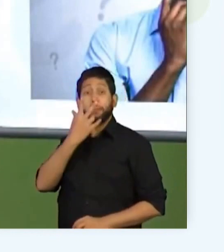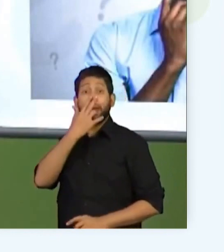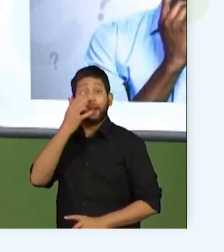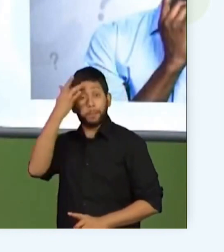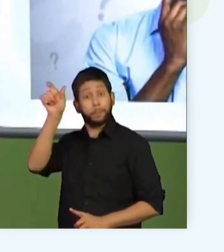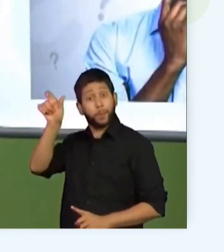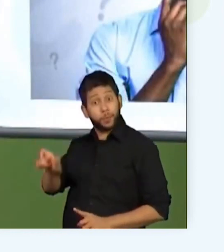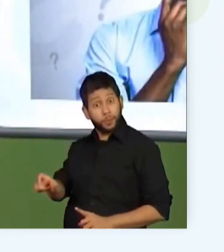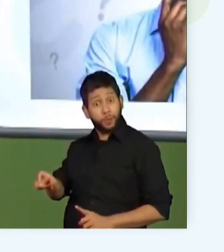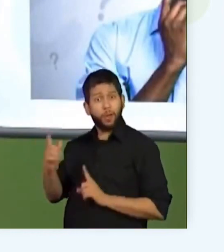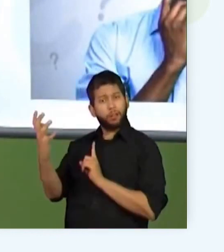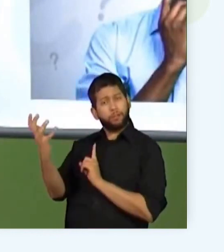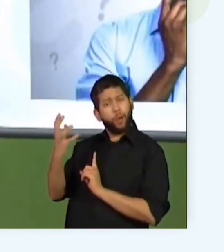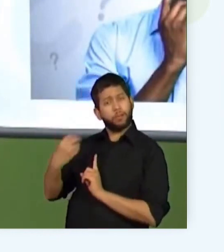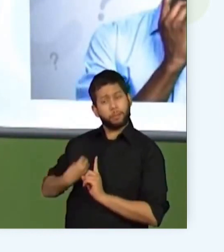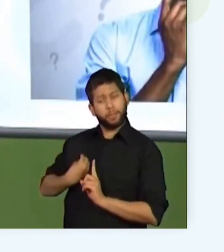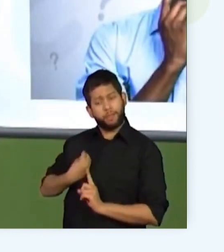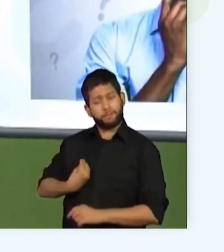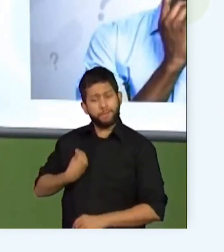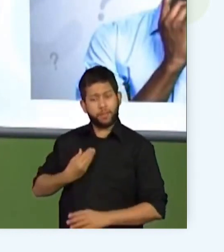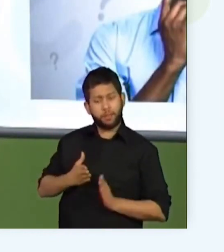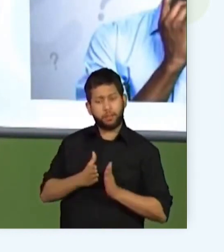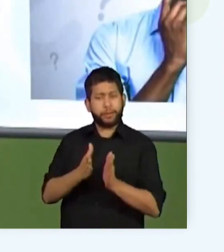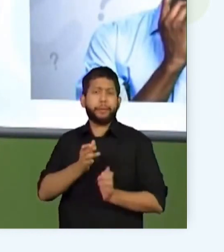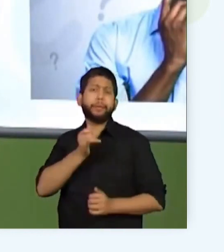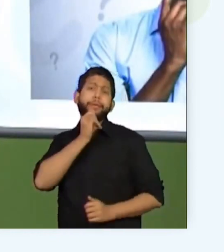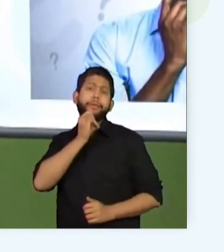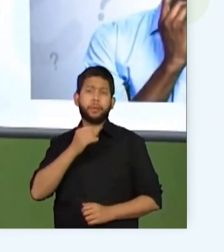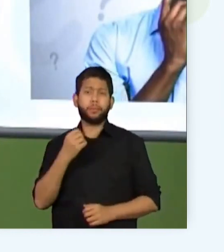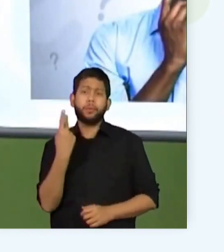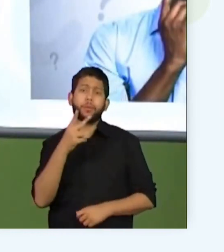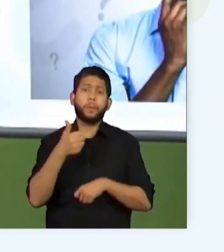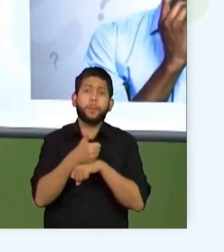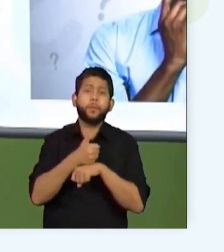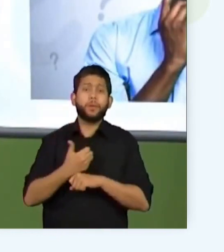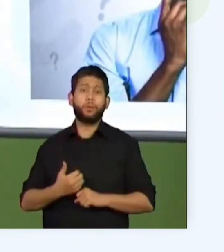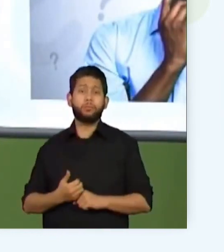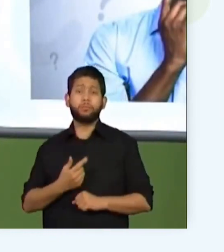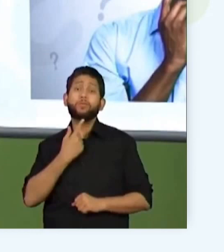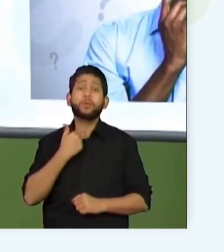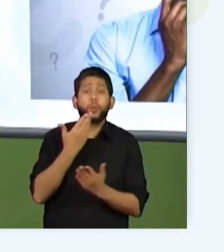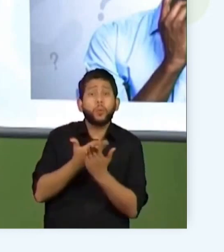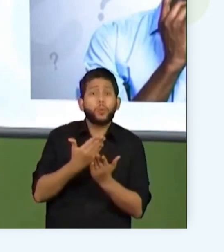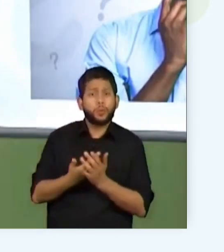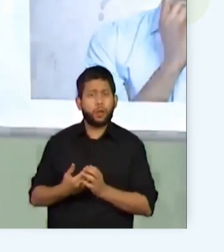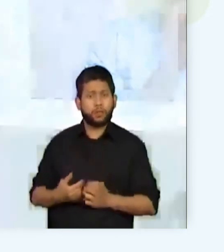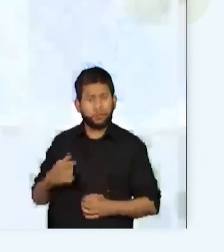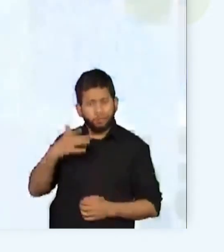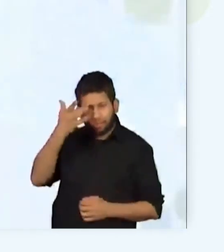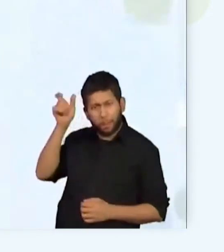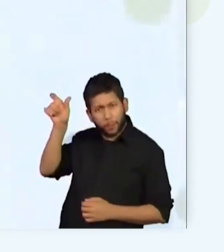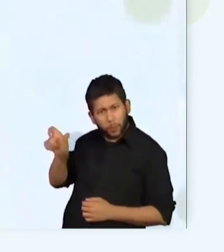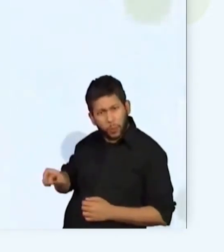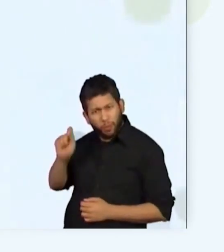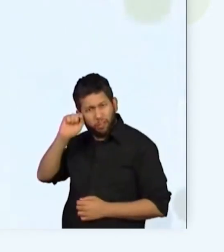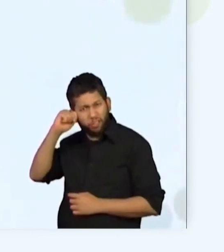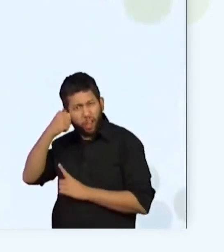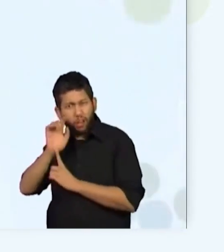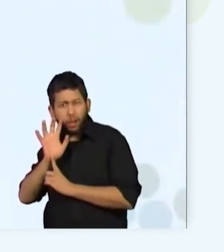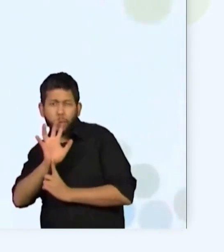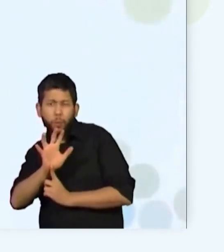seu projeto de vida? Pensando na sua profissão, em termos de estudo, aonde você quer chegar com a sua vida. E